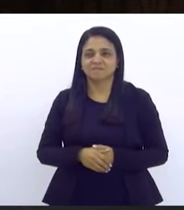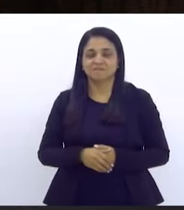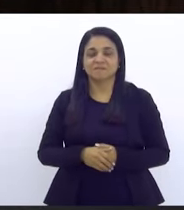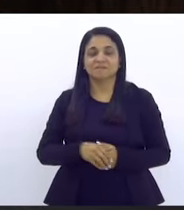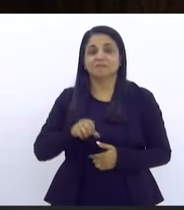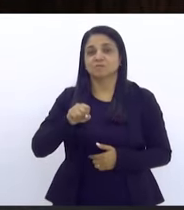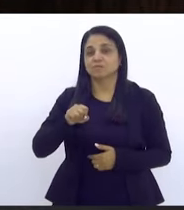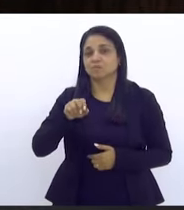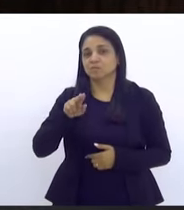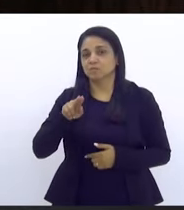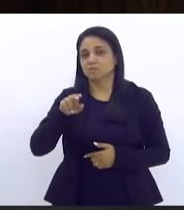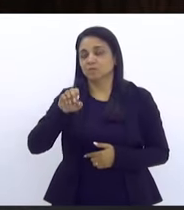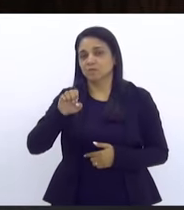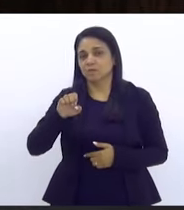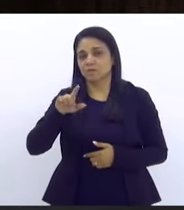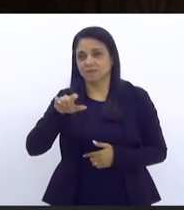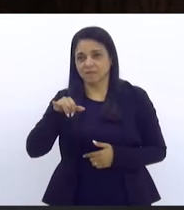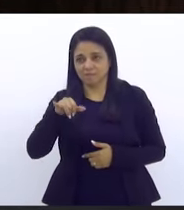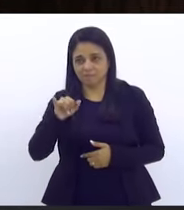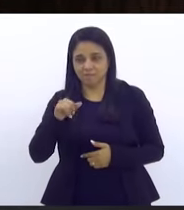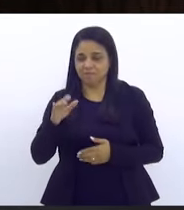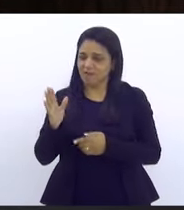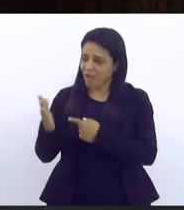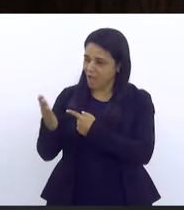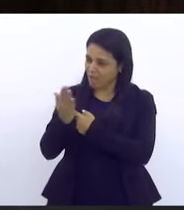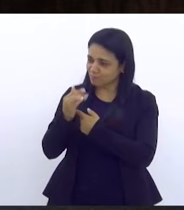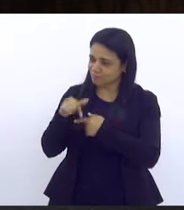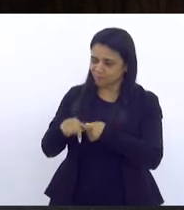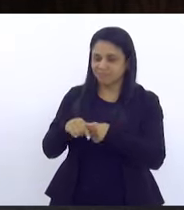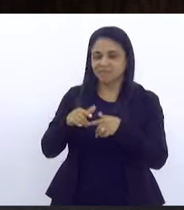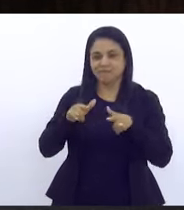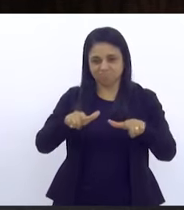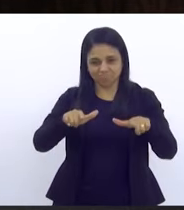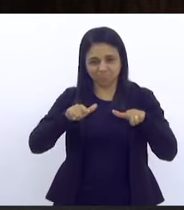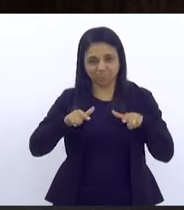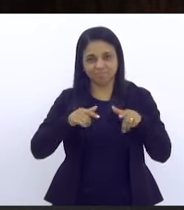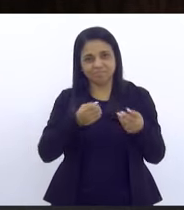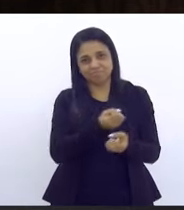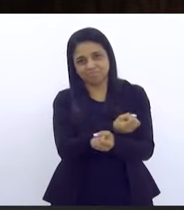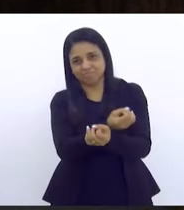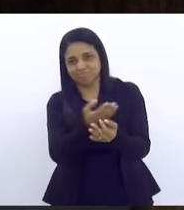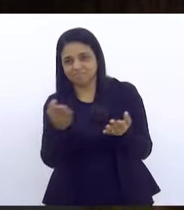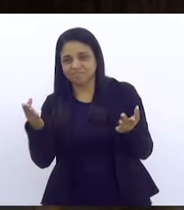Sueli, missionária Sueli, vem aqui ajudar a entregar aqui para elas.